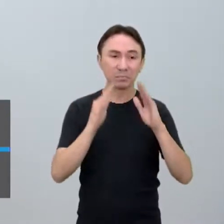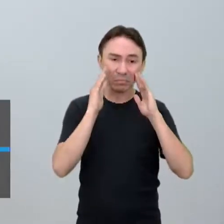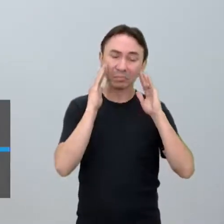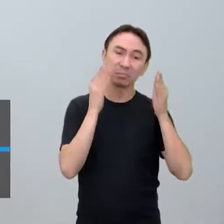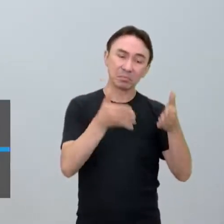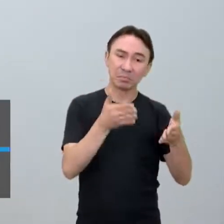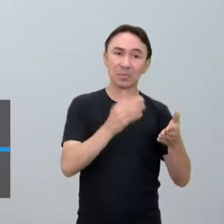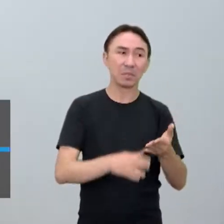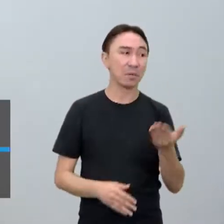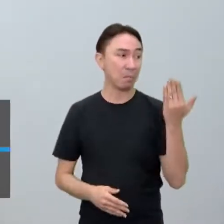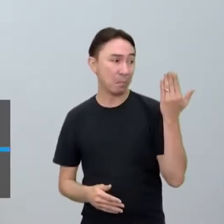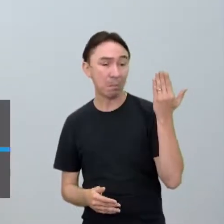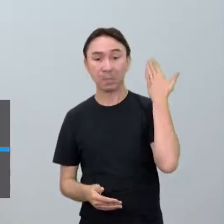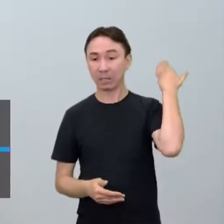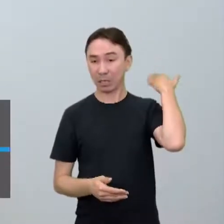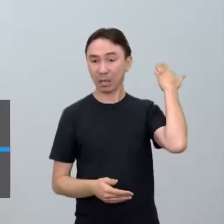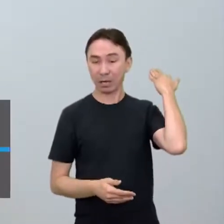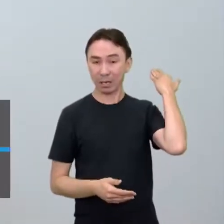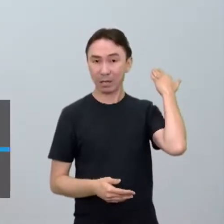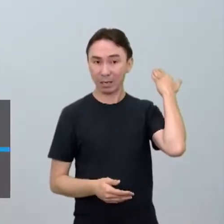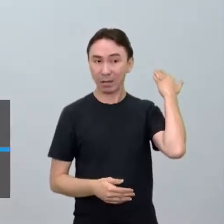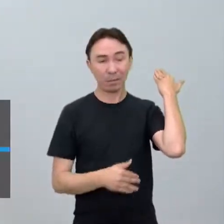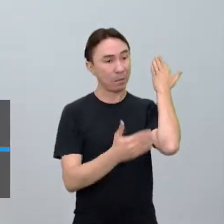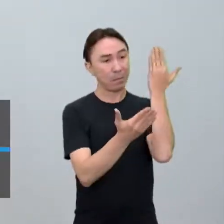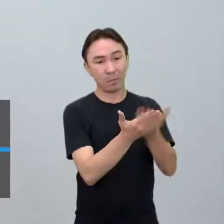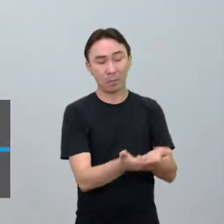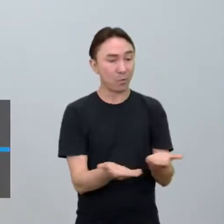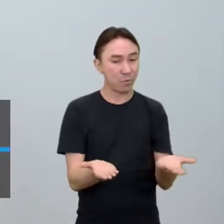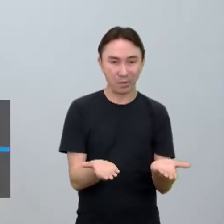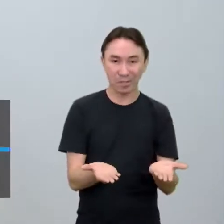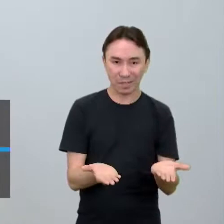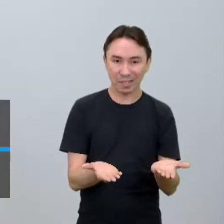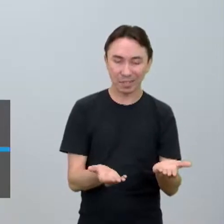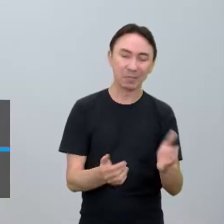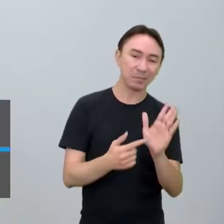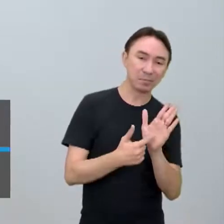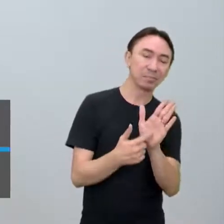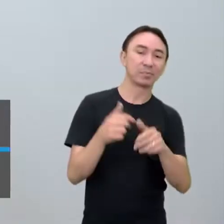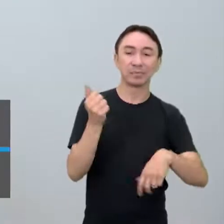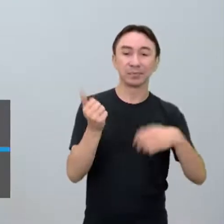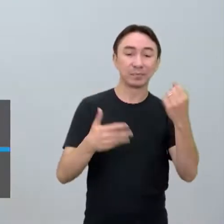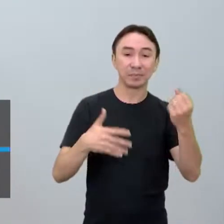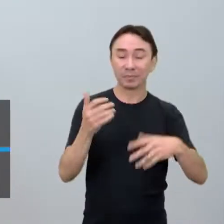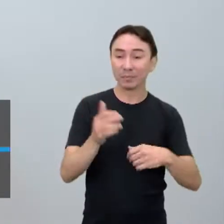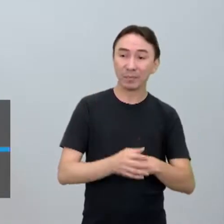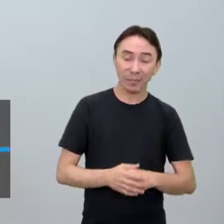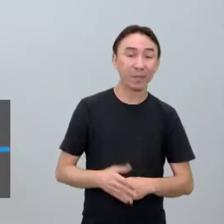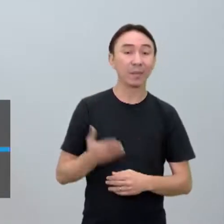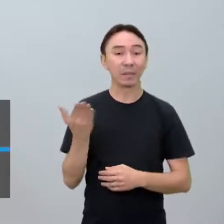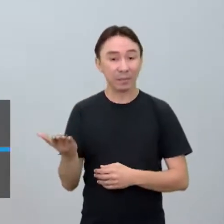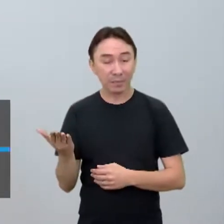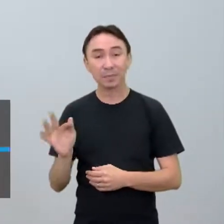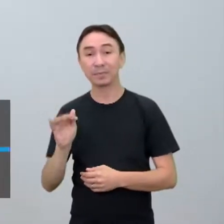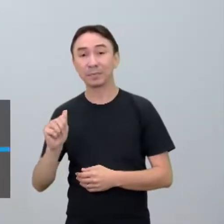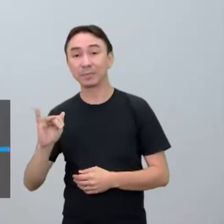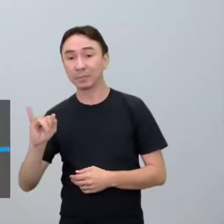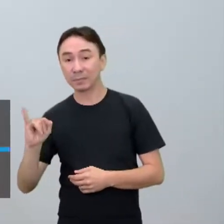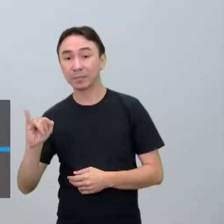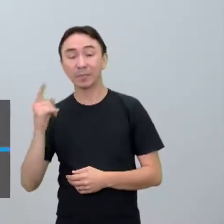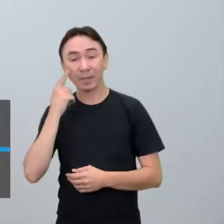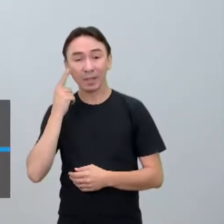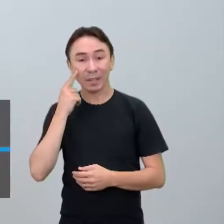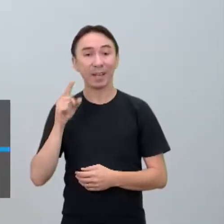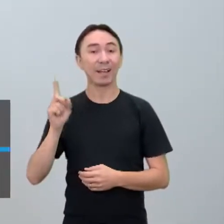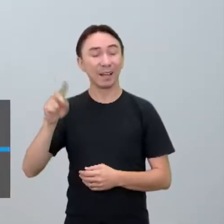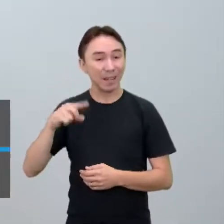tempo passado para as sociedades atuais. E a Fabi, sendo de sociologia, ela pode fazer uma abordagem